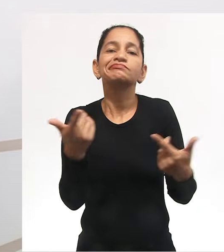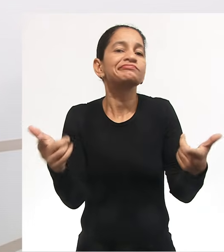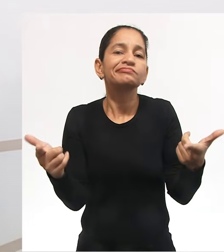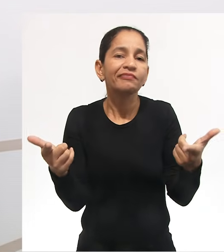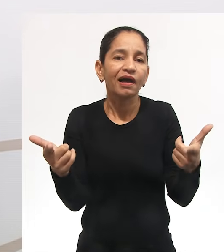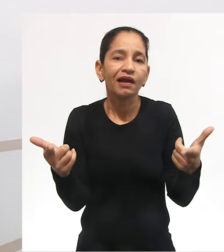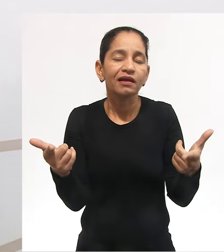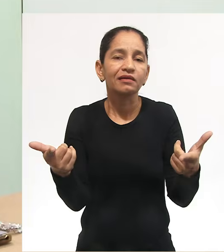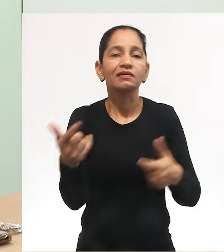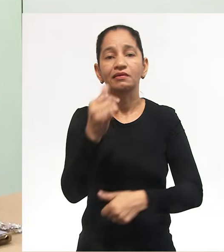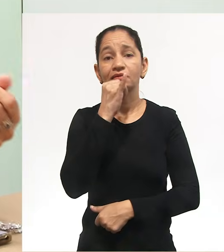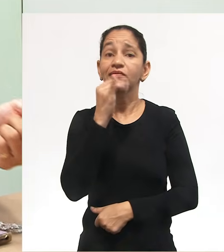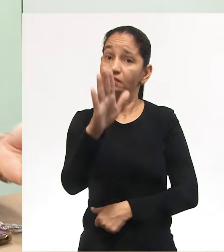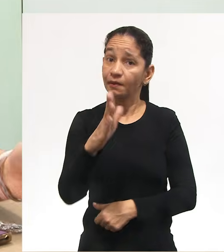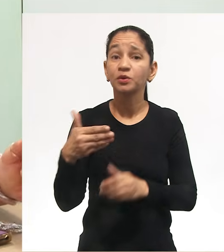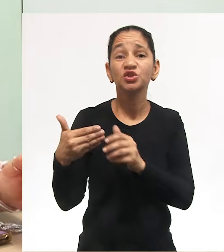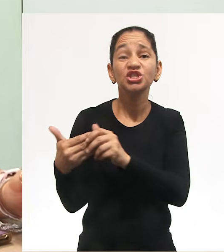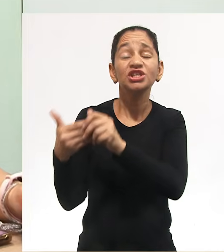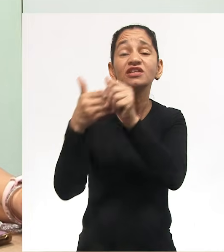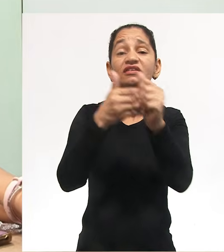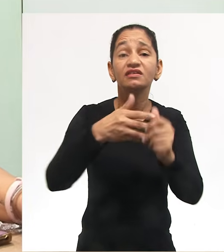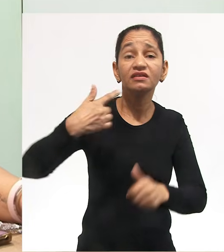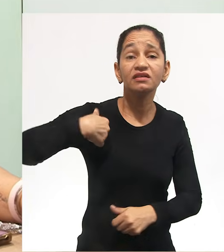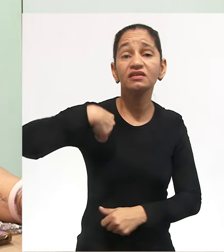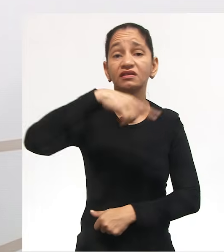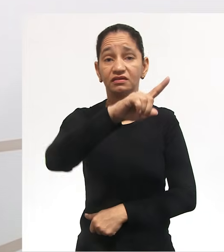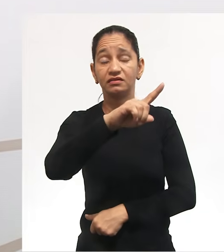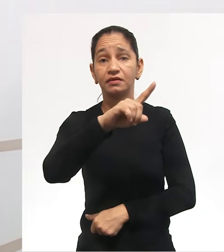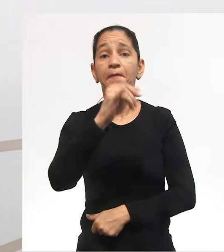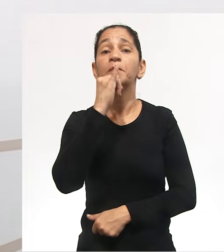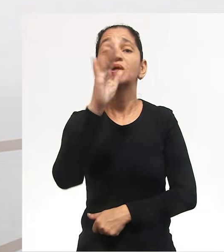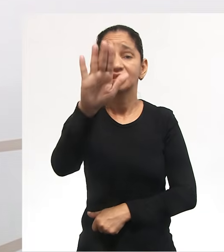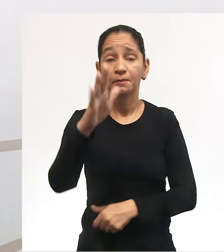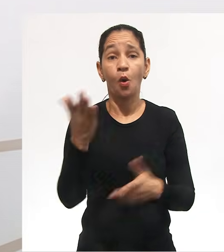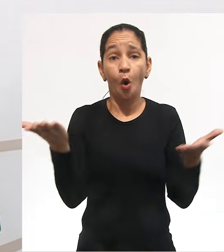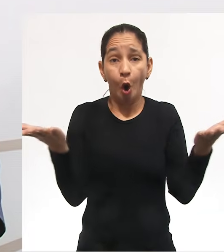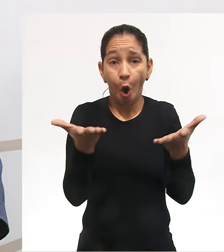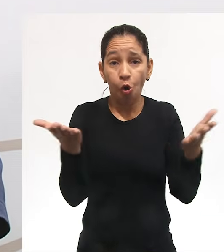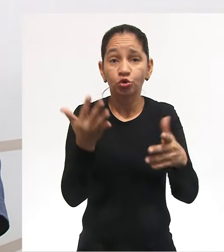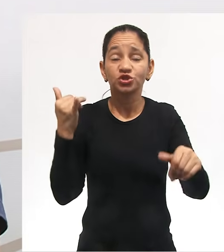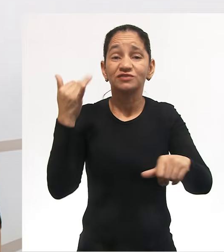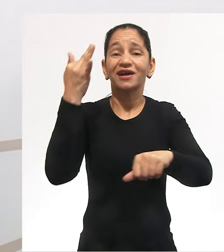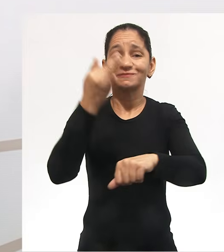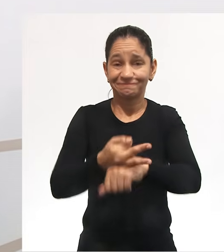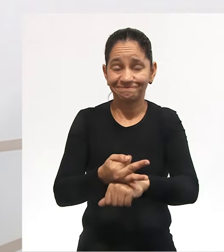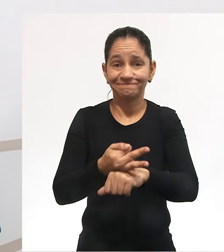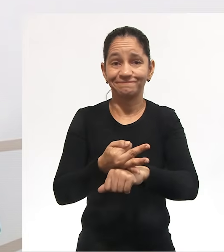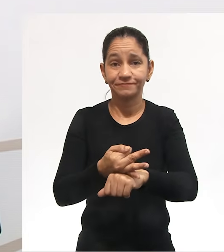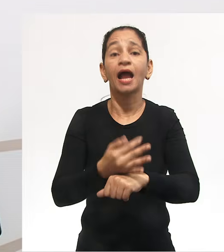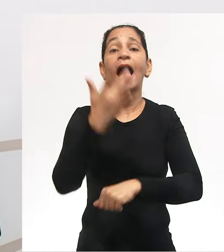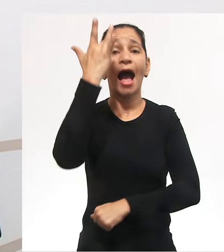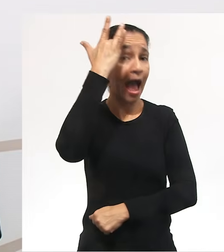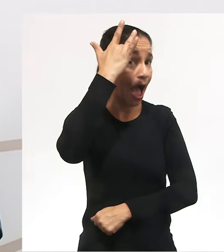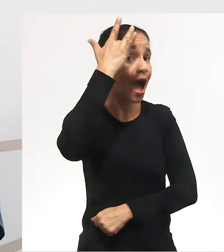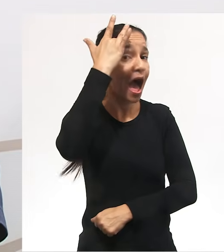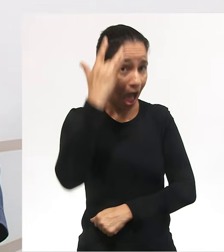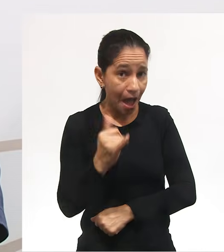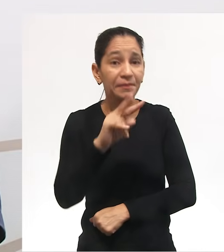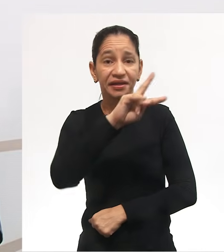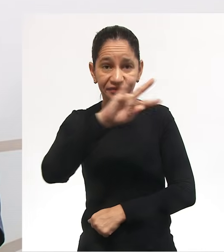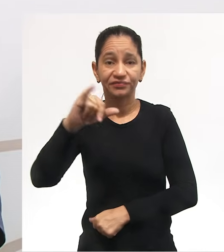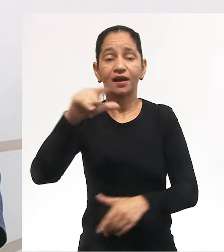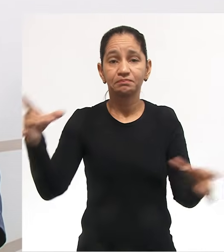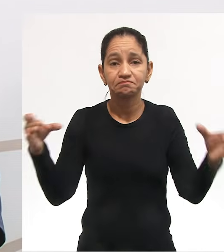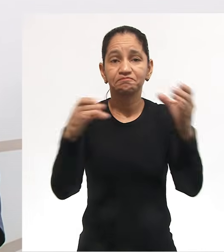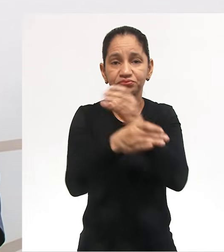mototáxi, cidade é é pequena. pequenininha e às vezes, por exemplo, ela tinha uma dificuldade, outra: "Ô, professora, hoje ele não vai, mas amanhã ele vai para terminar